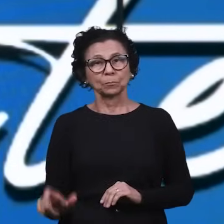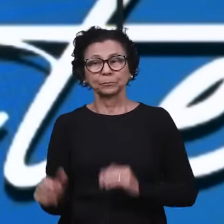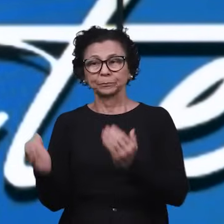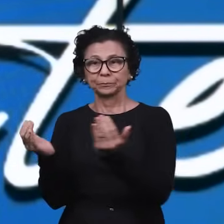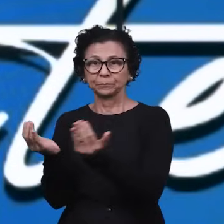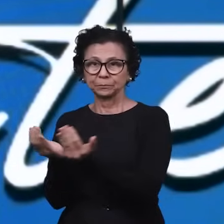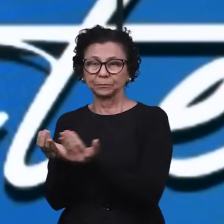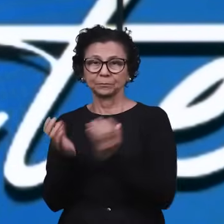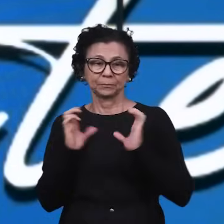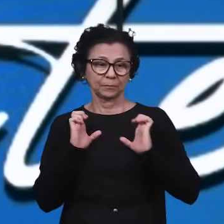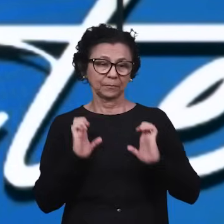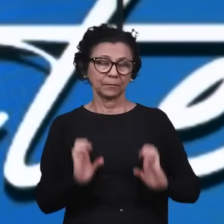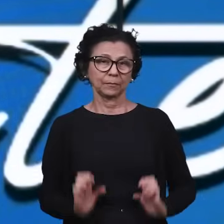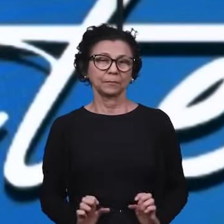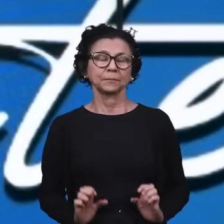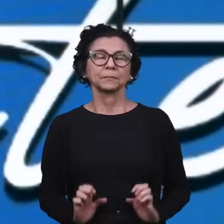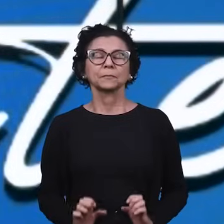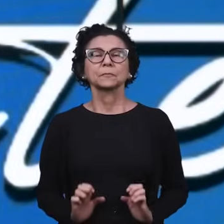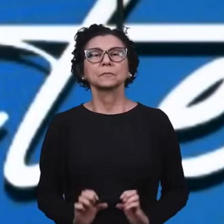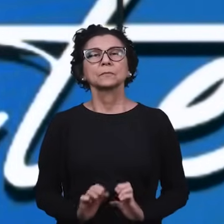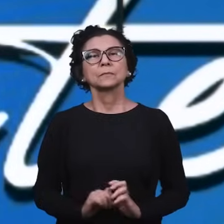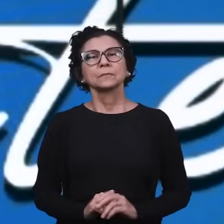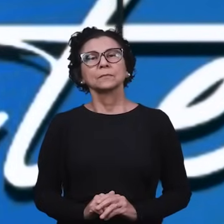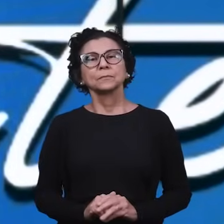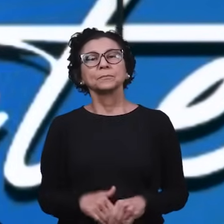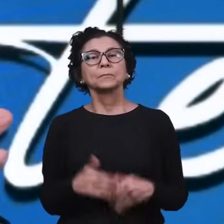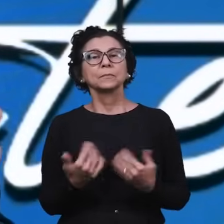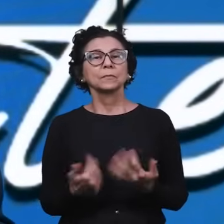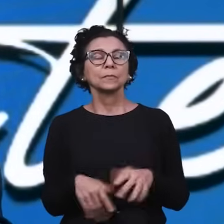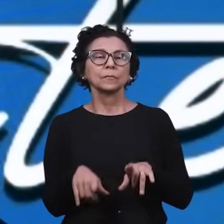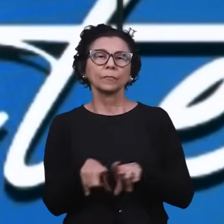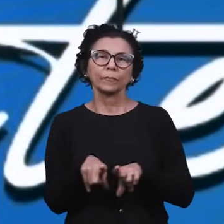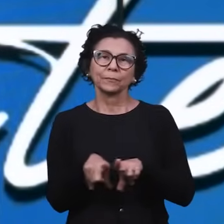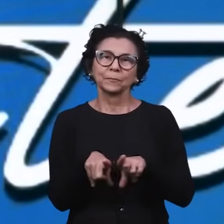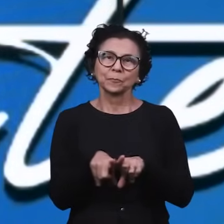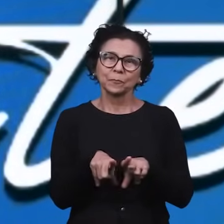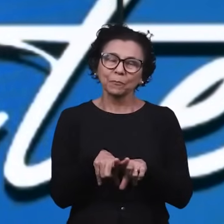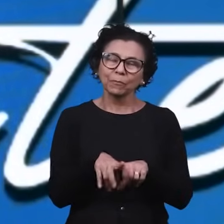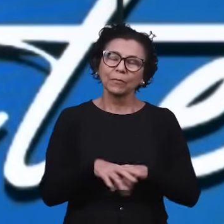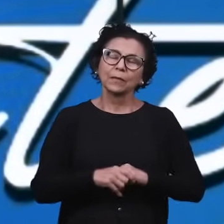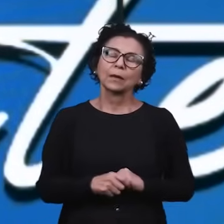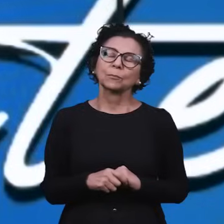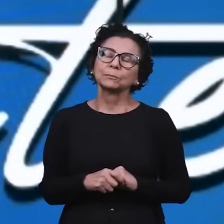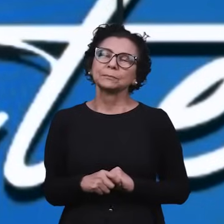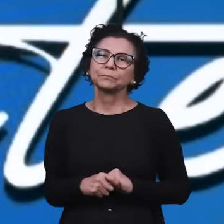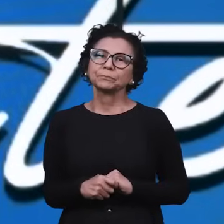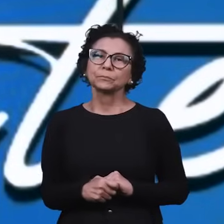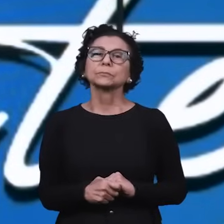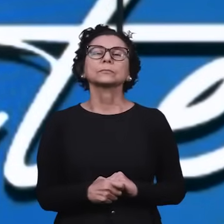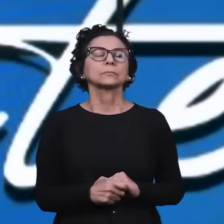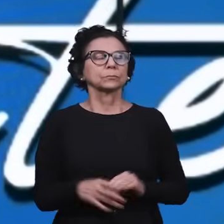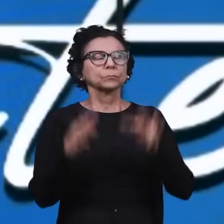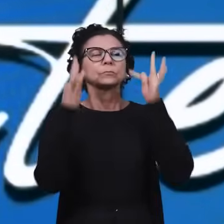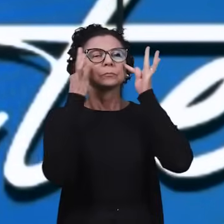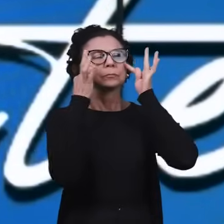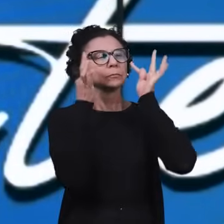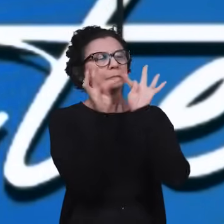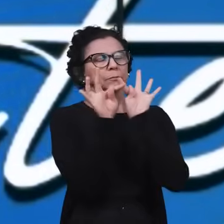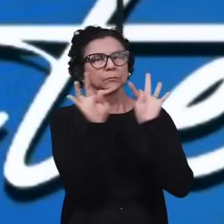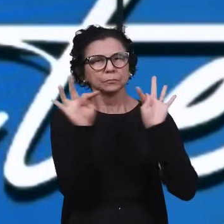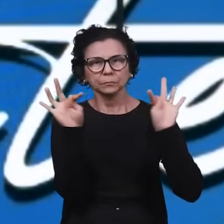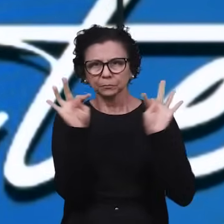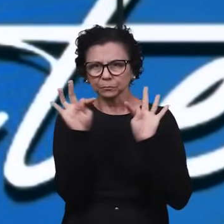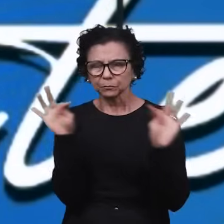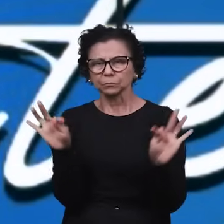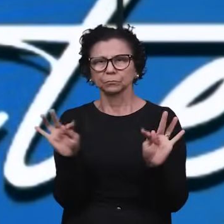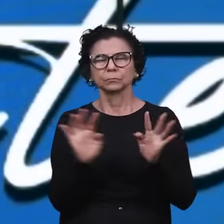crente. E a postura dele como crente, inclusive no sentido de confirmar o testemunho dele diante